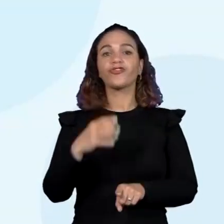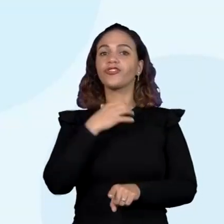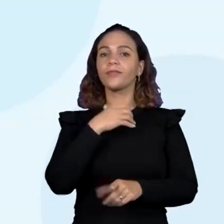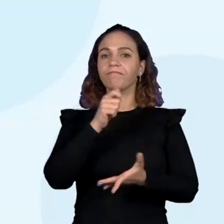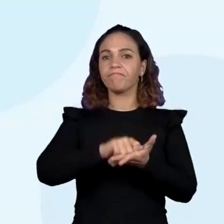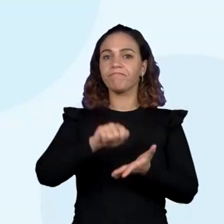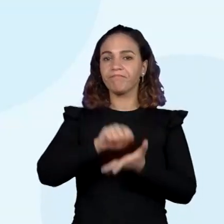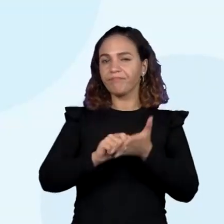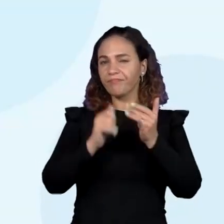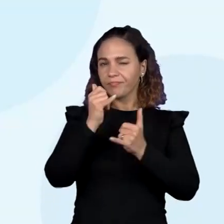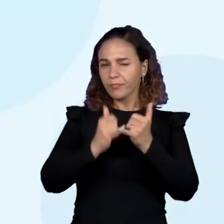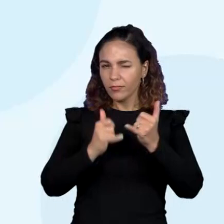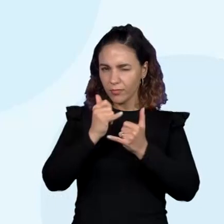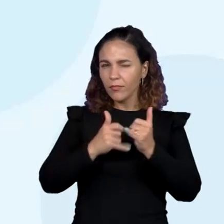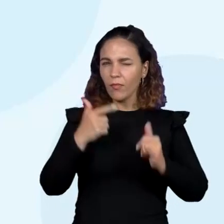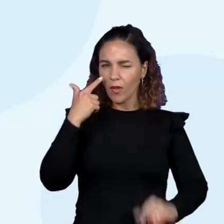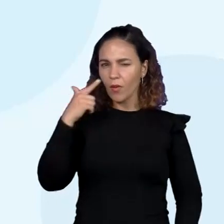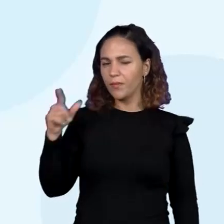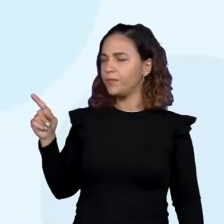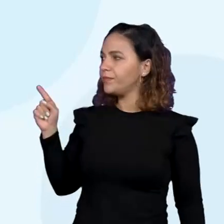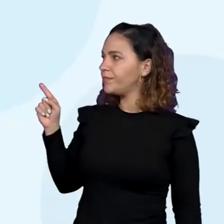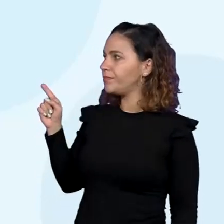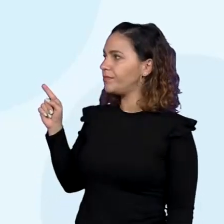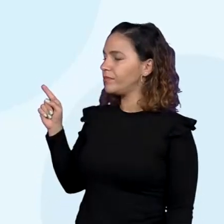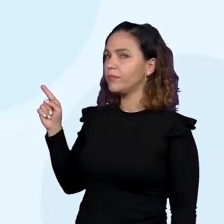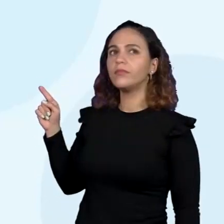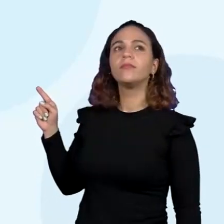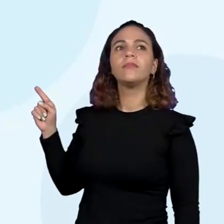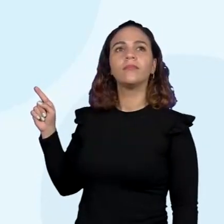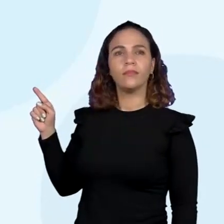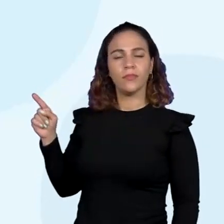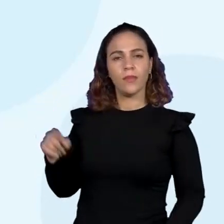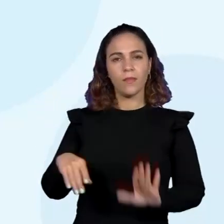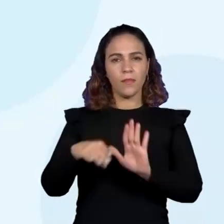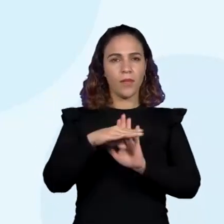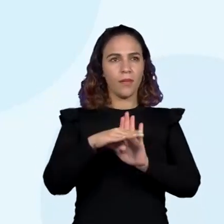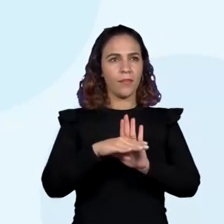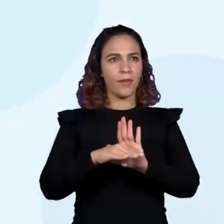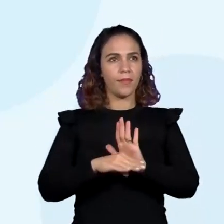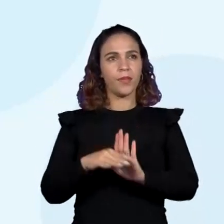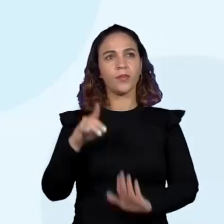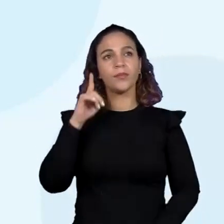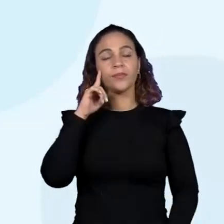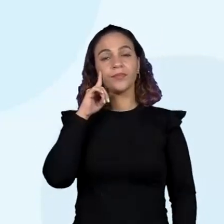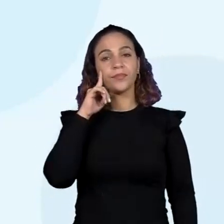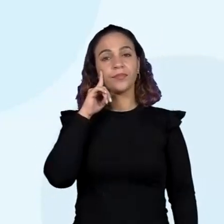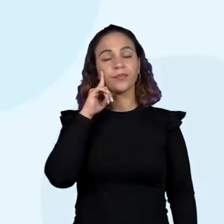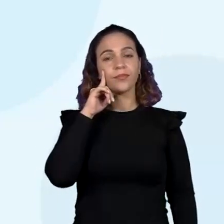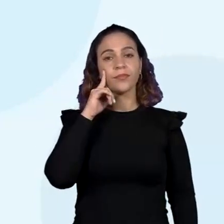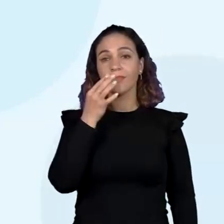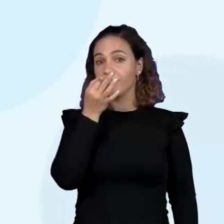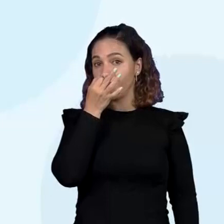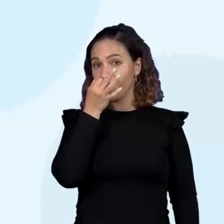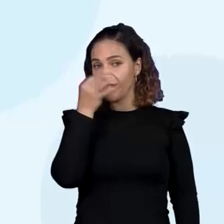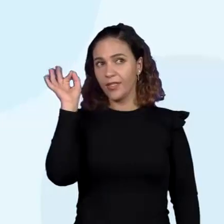forma. Eu tenho essa lista e eu vou marcar aqui com vocês, ó, francês,